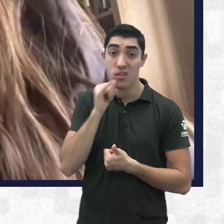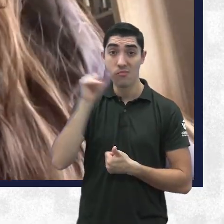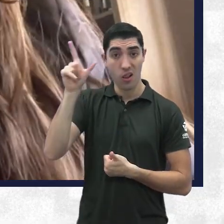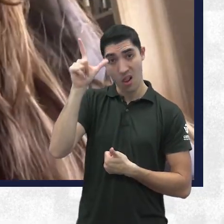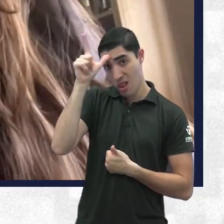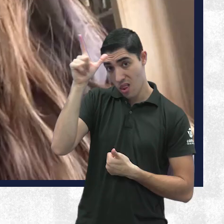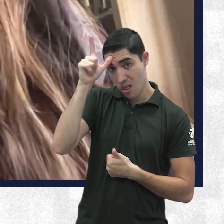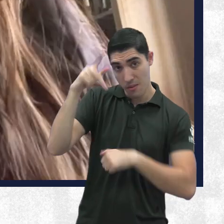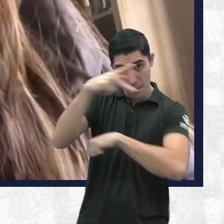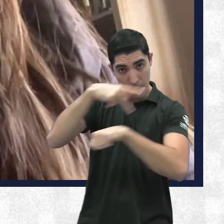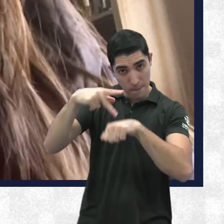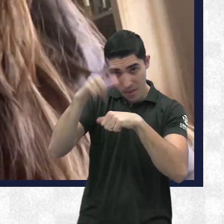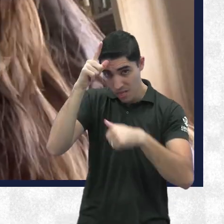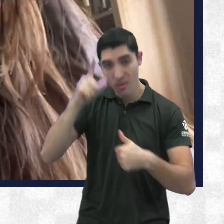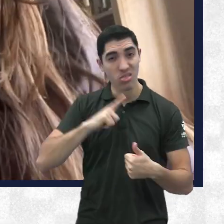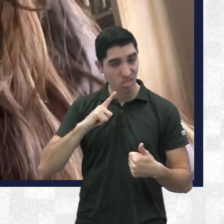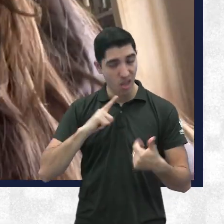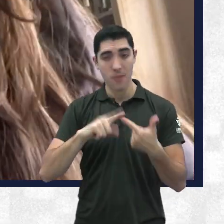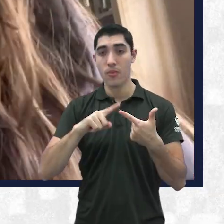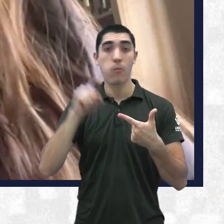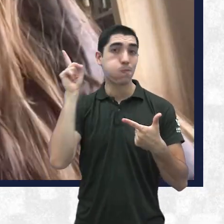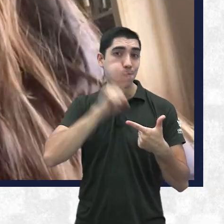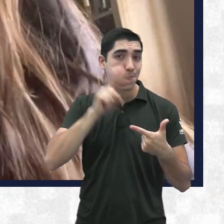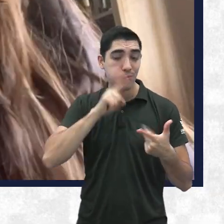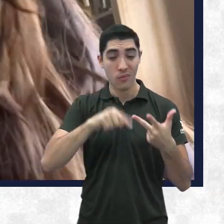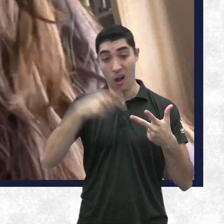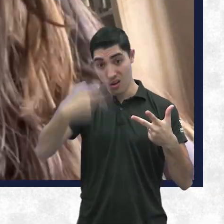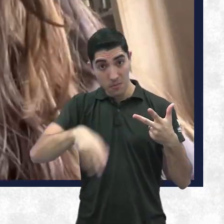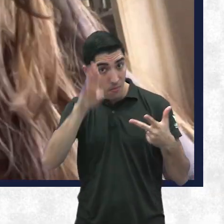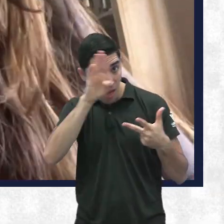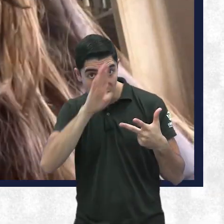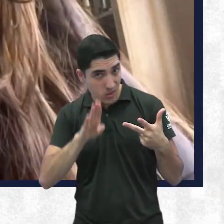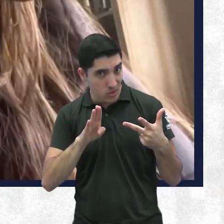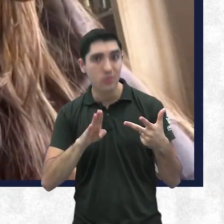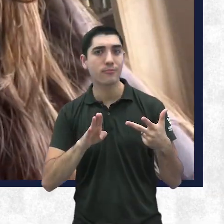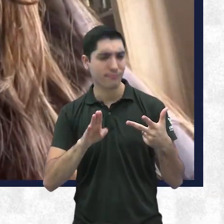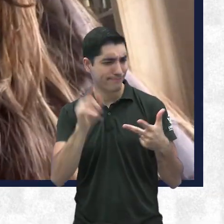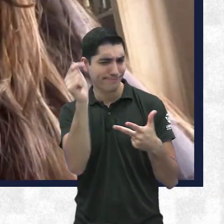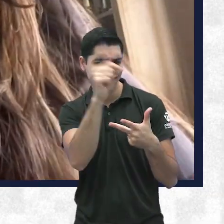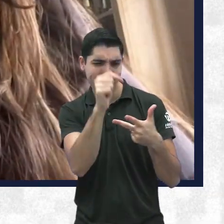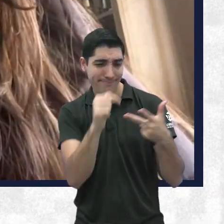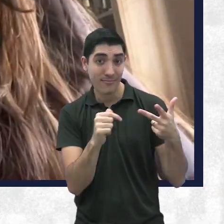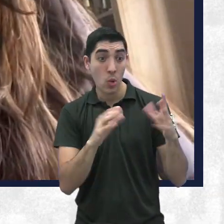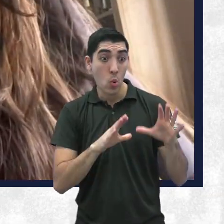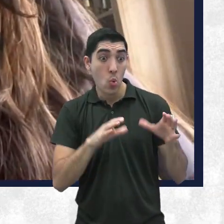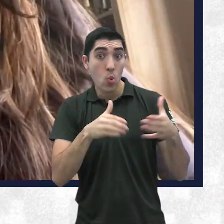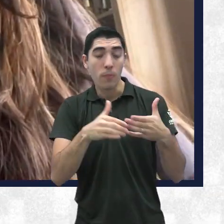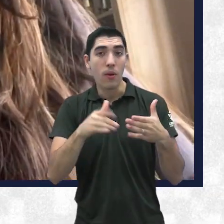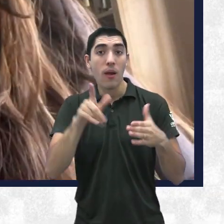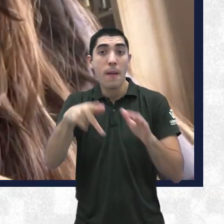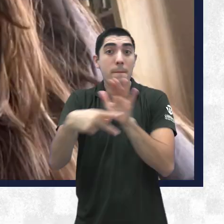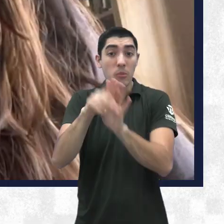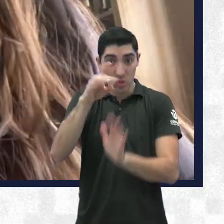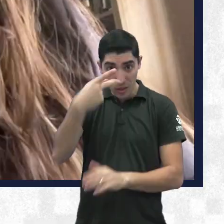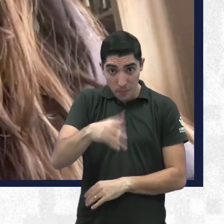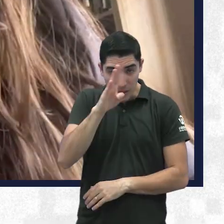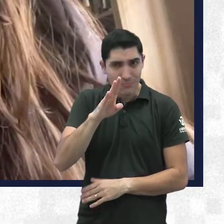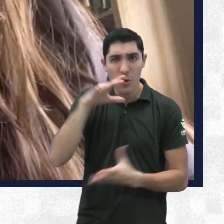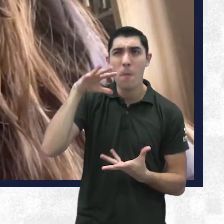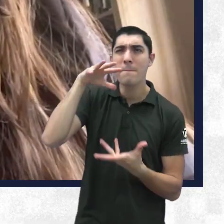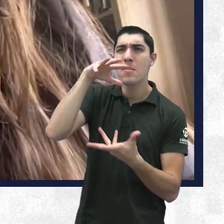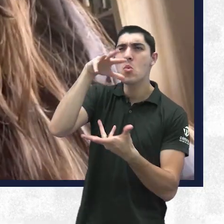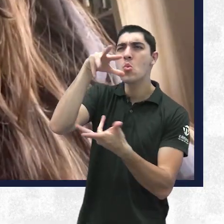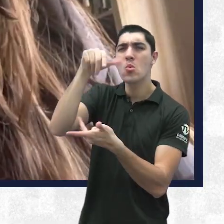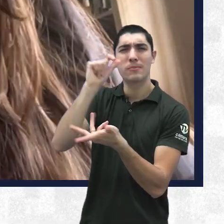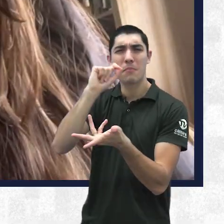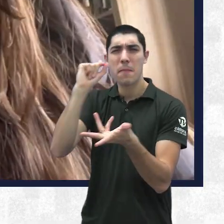nesse momento na Alemanha, nos Estados Unidos, no Brasil. Então, é um movimento mundial,